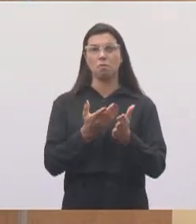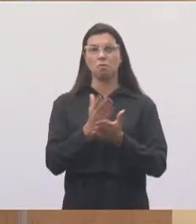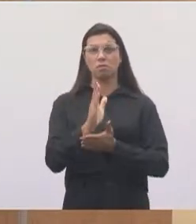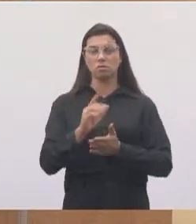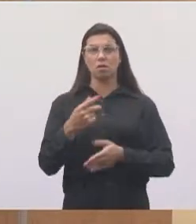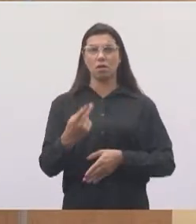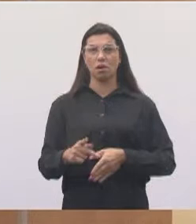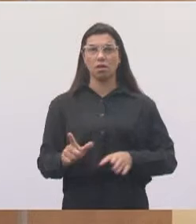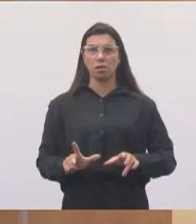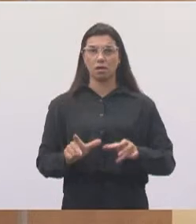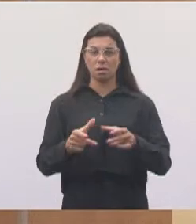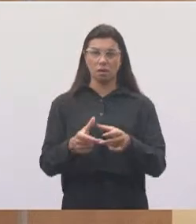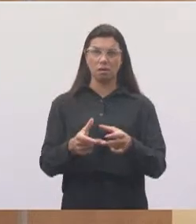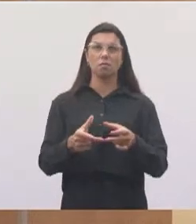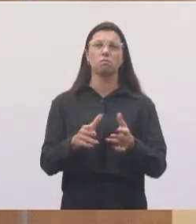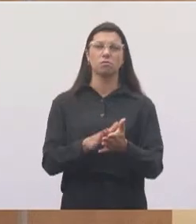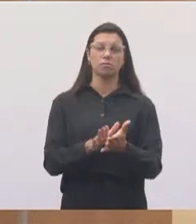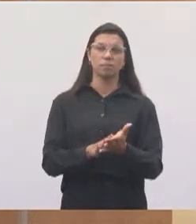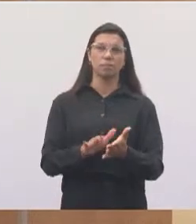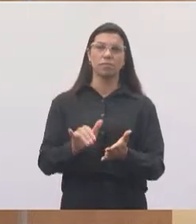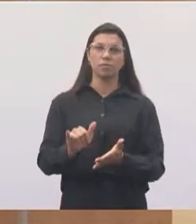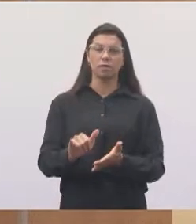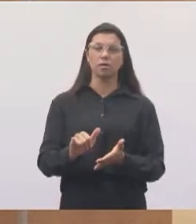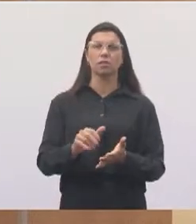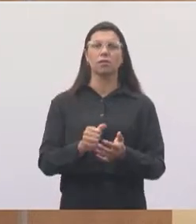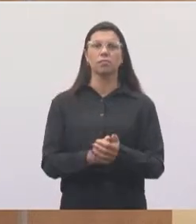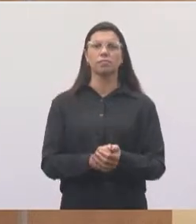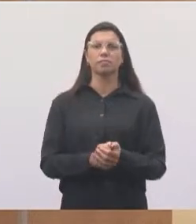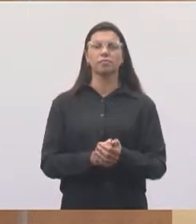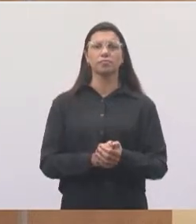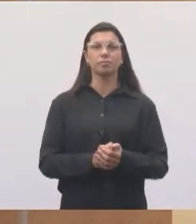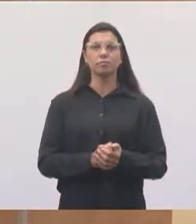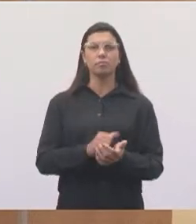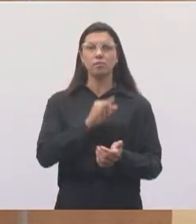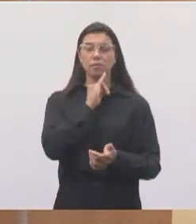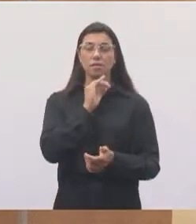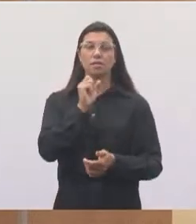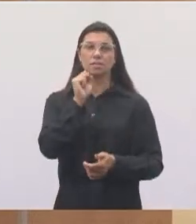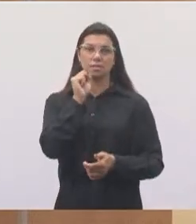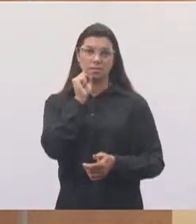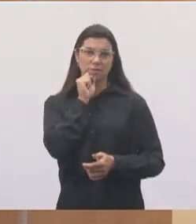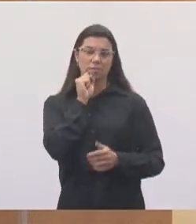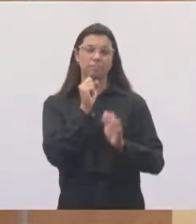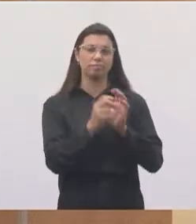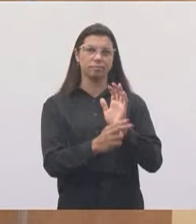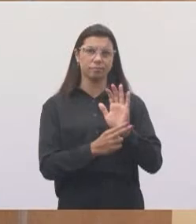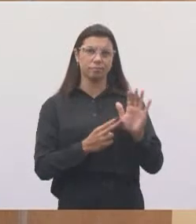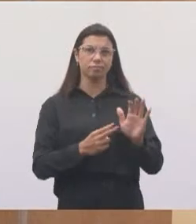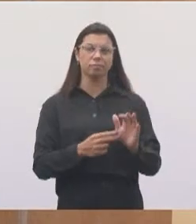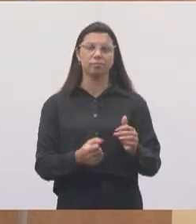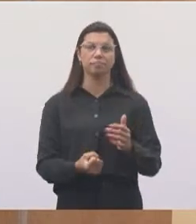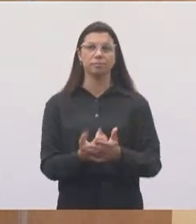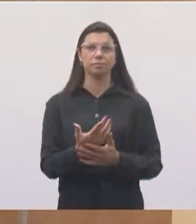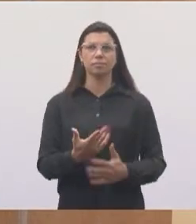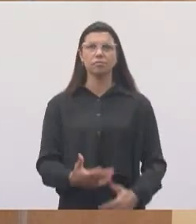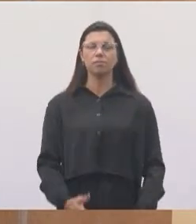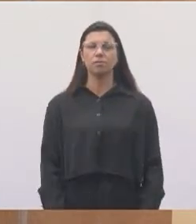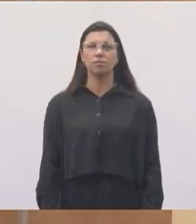Casa Legislativa. Gabinete do Prefeito, 23 de agosto de 2023, Isaías José de Santana.